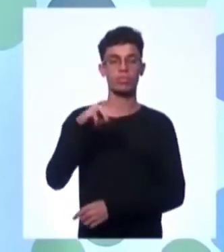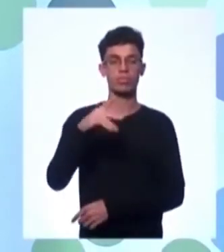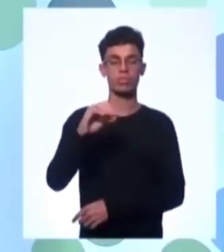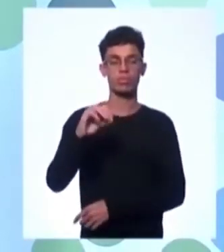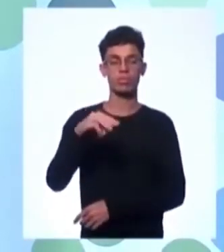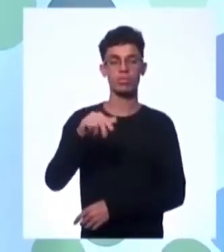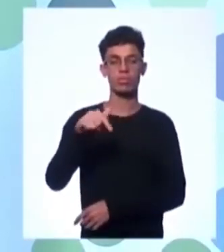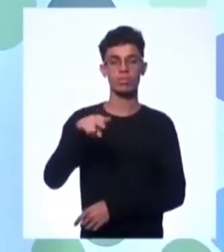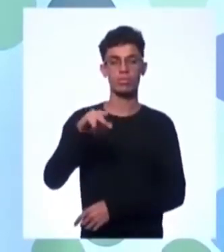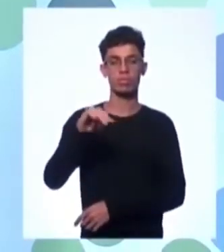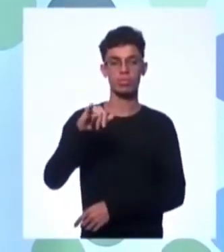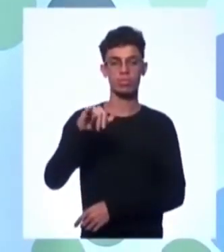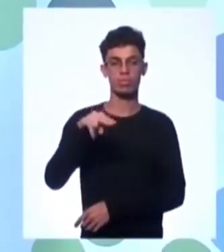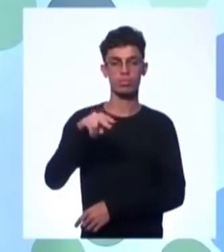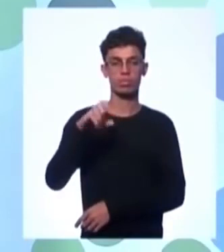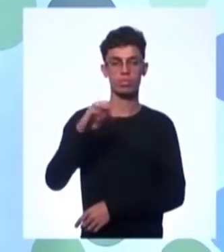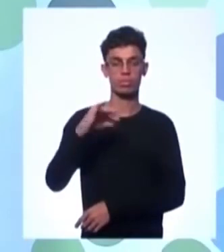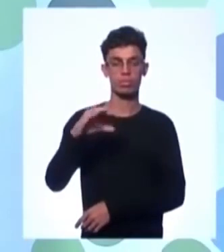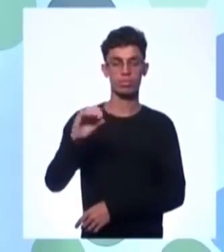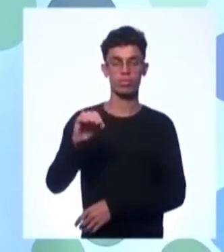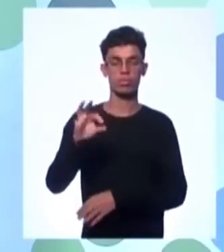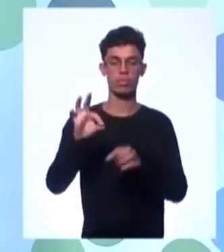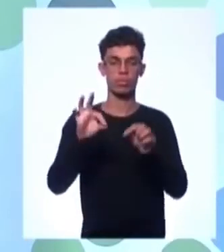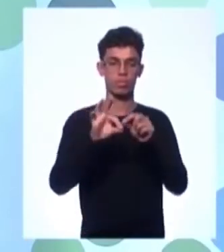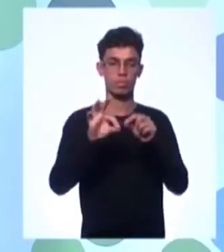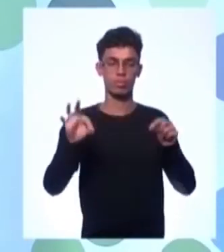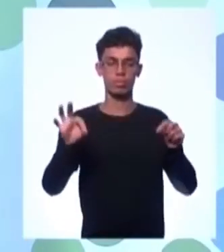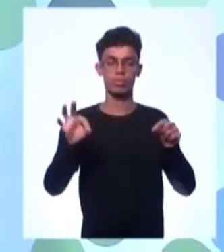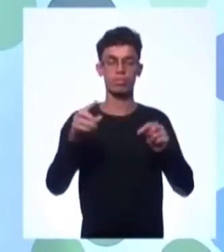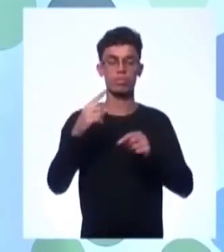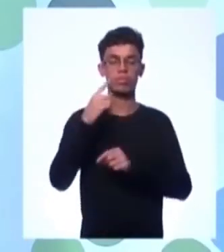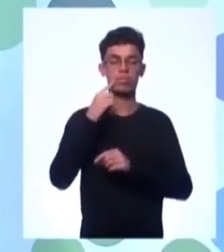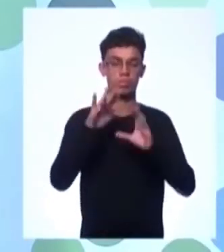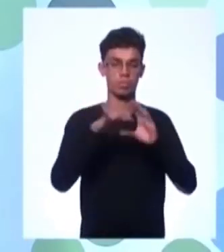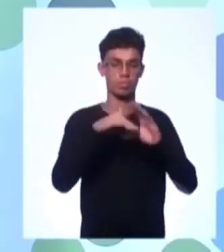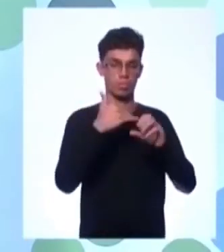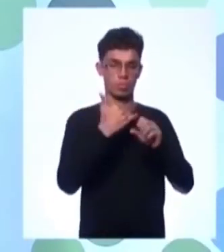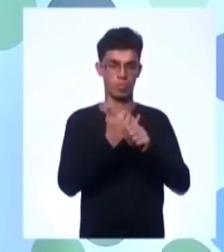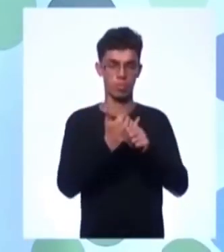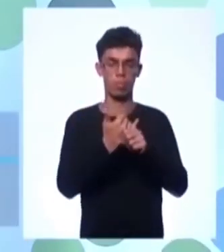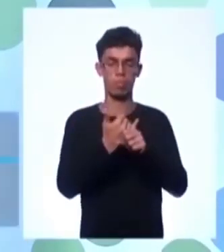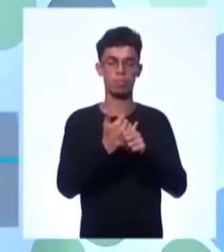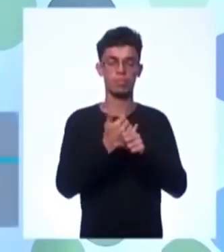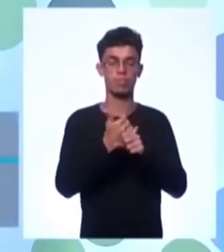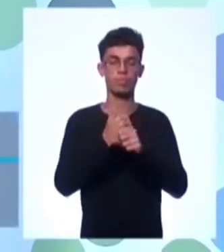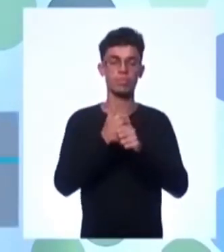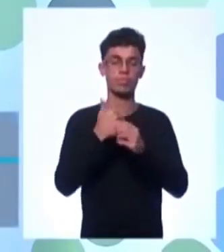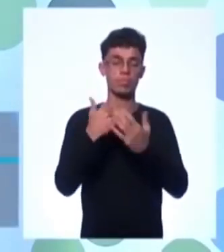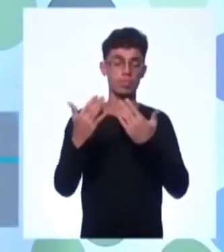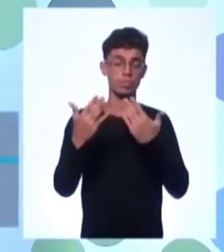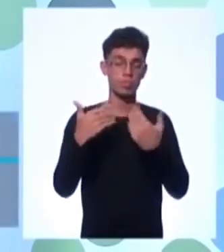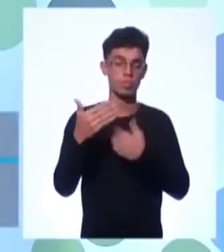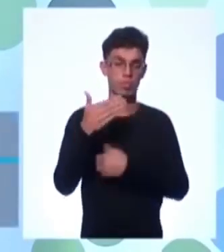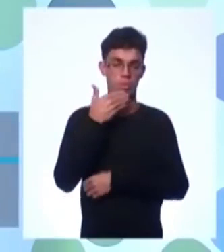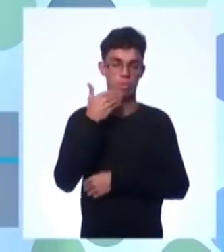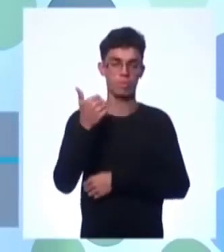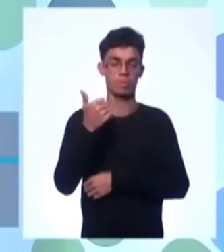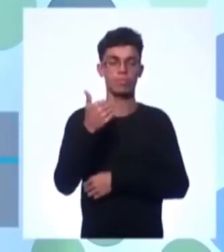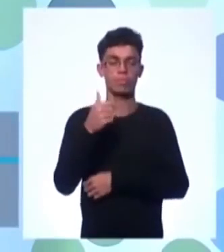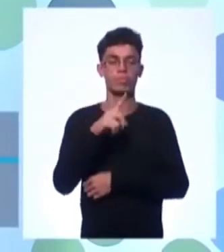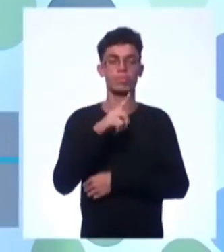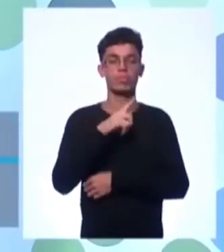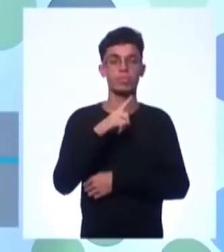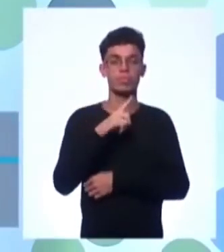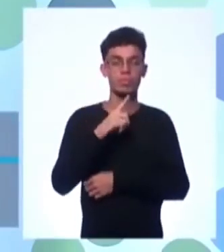magnético produzido ao redor de um fio reto, né? Você pode consultar, está disponível aí no YouTube, né? Que discute melhor as condições, né? Mas para a gente ter